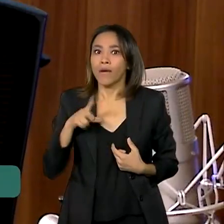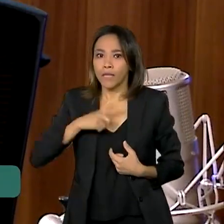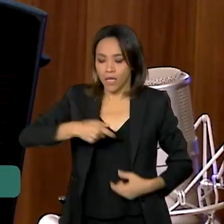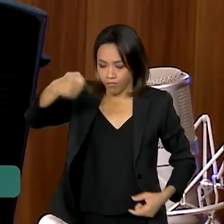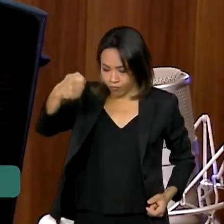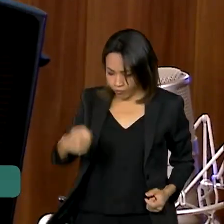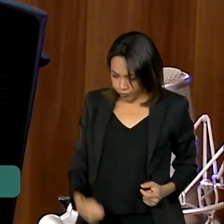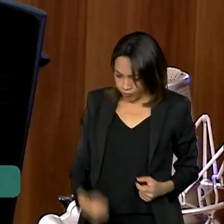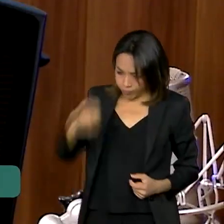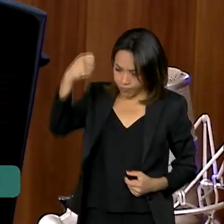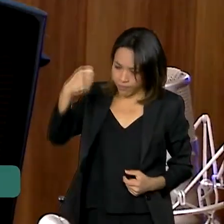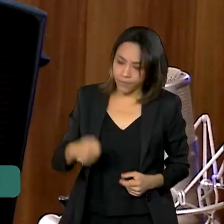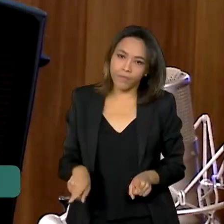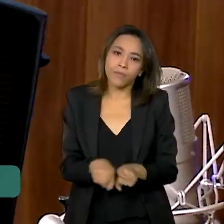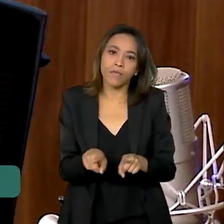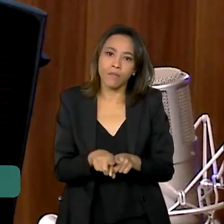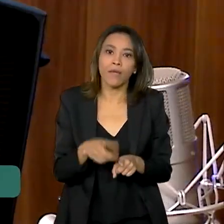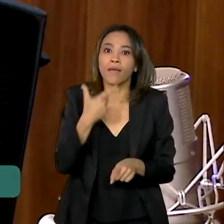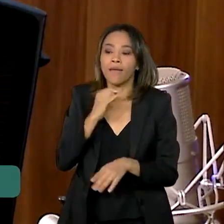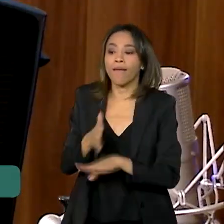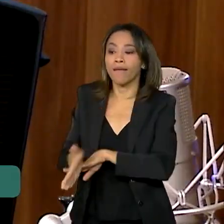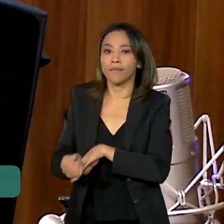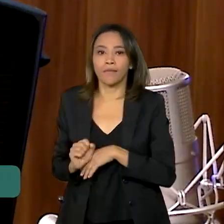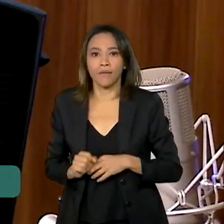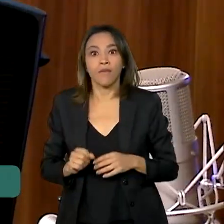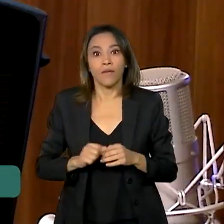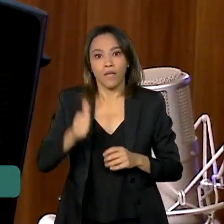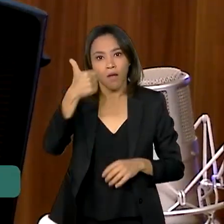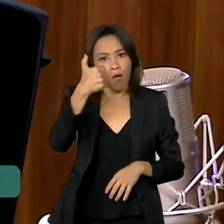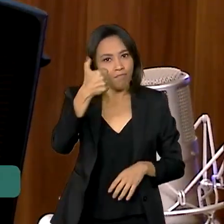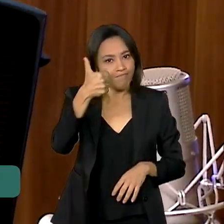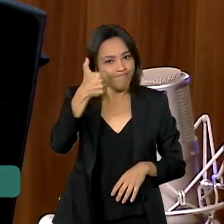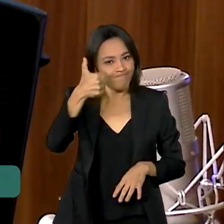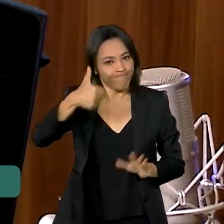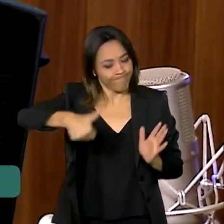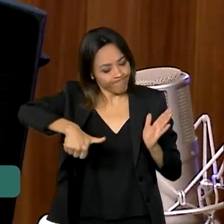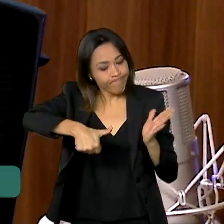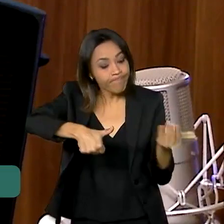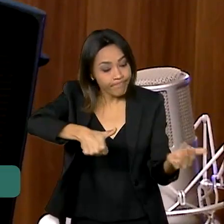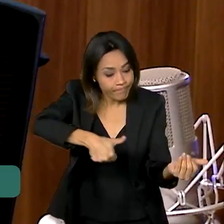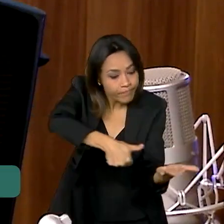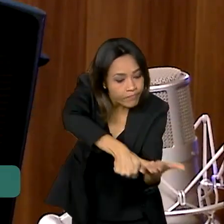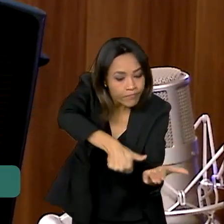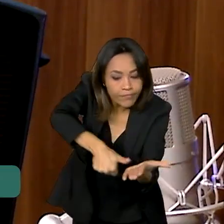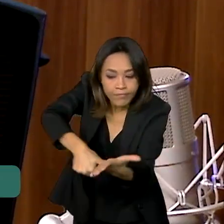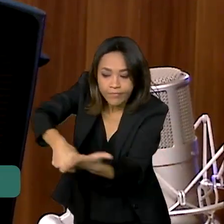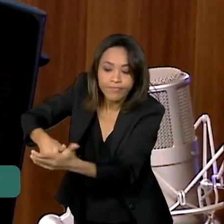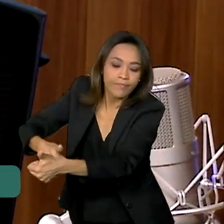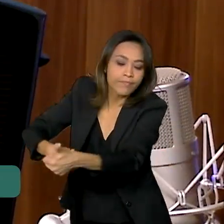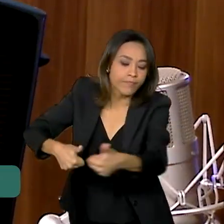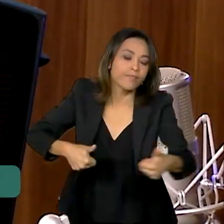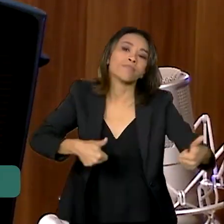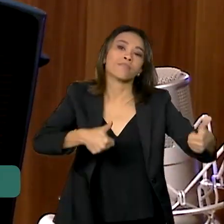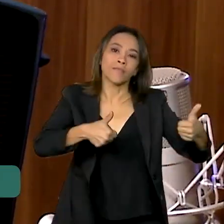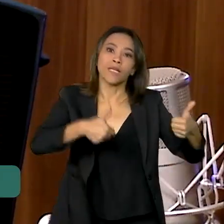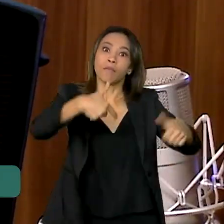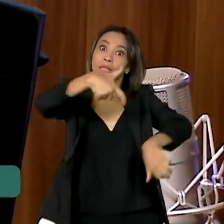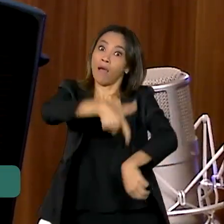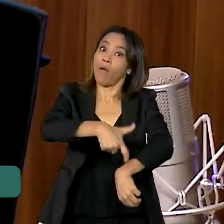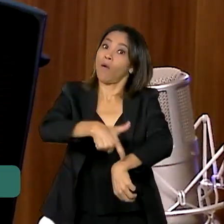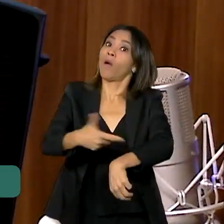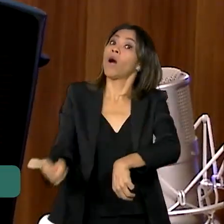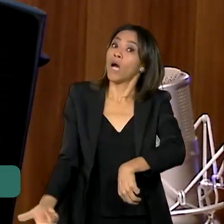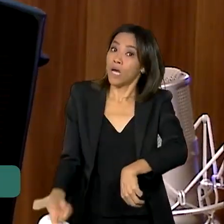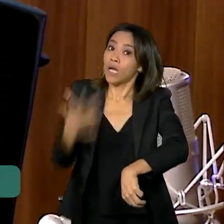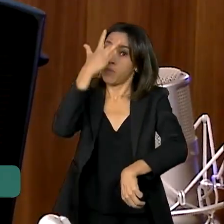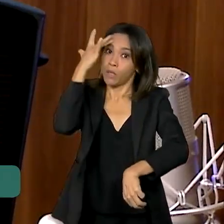metal, detector de ponto eletrônico, a gente vai ter biometria colhida de todos os quem está prestando o concurso, para na hora que a